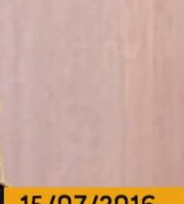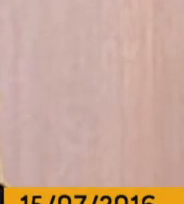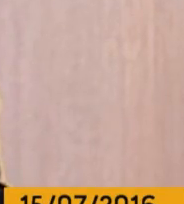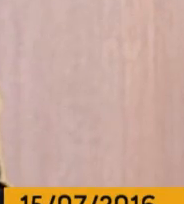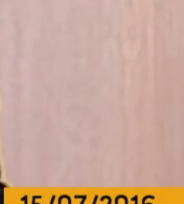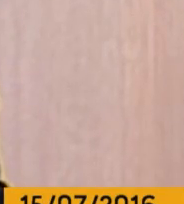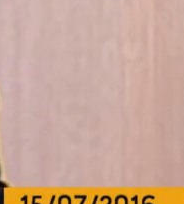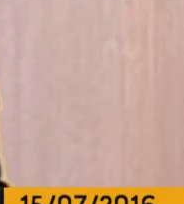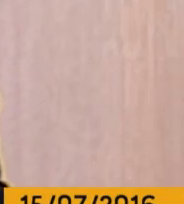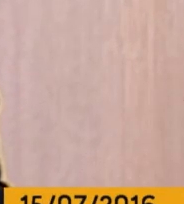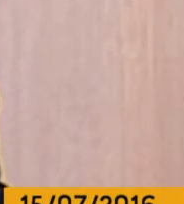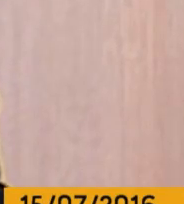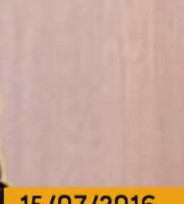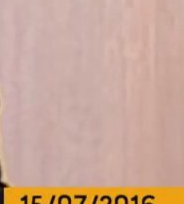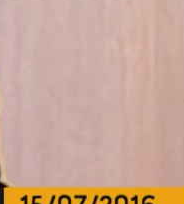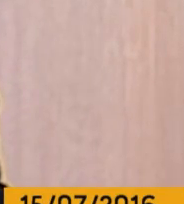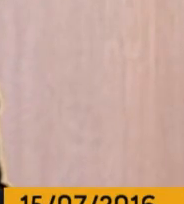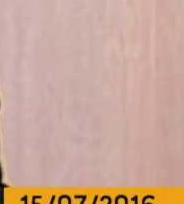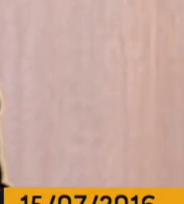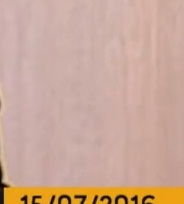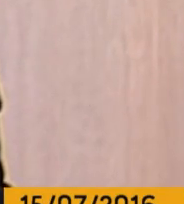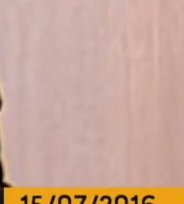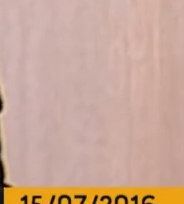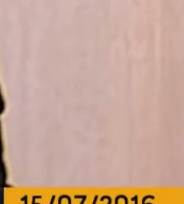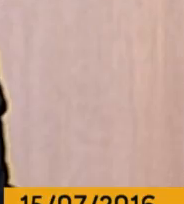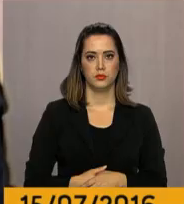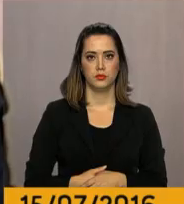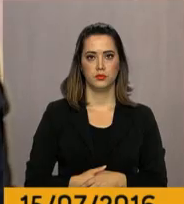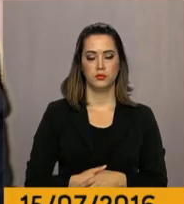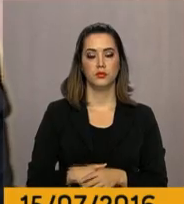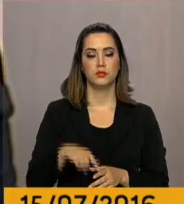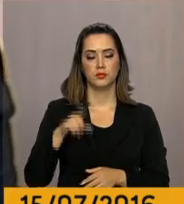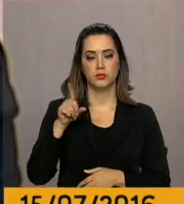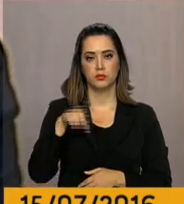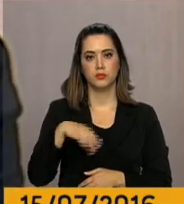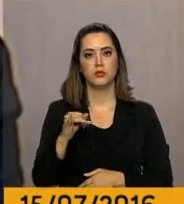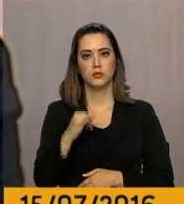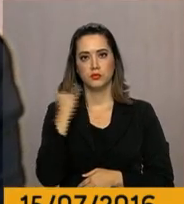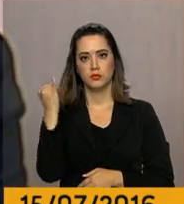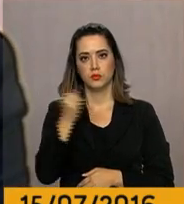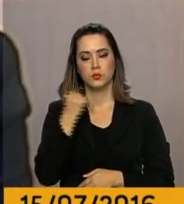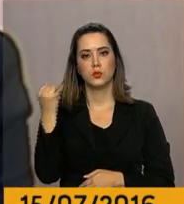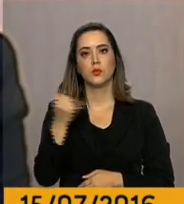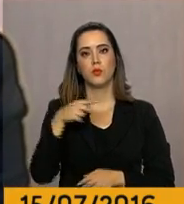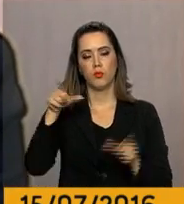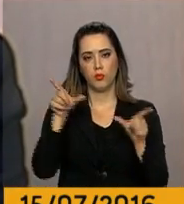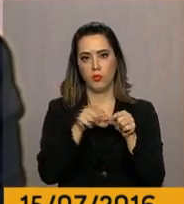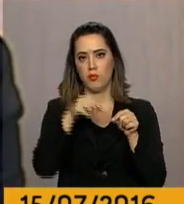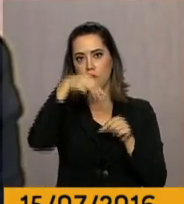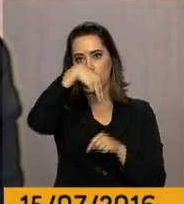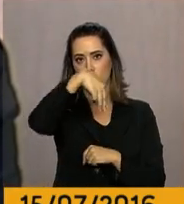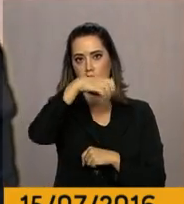Financiamento Estudantil. Vamos acompanhar. Achei importante que o MEC pudesse